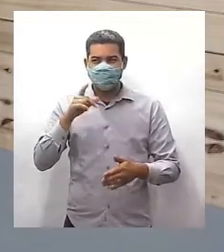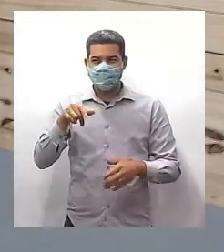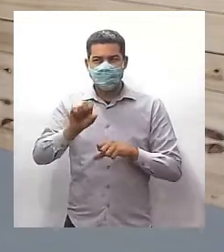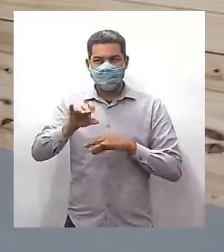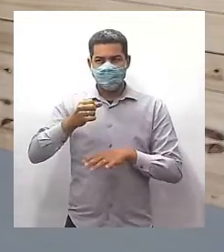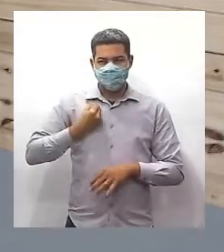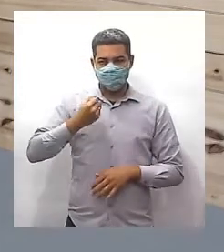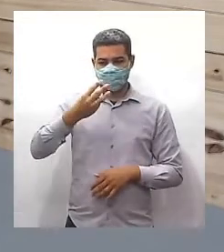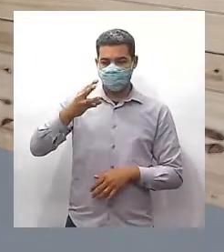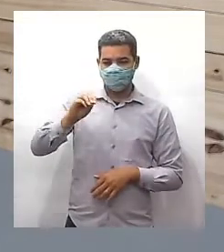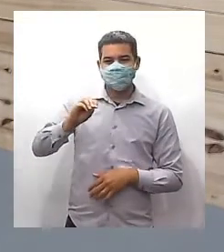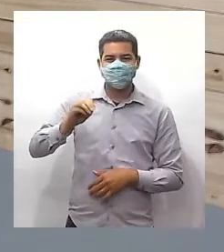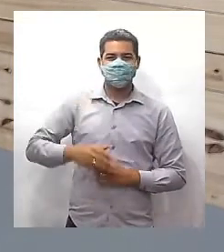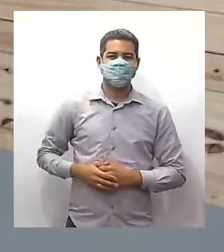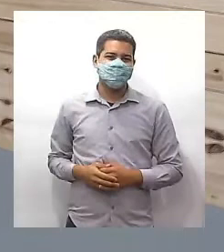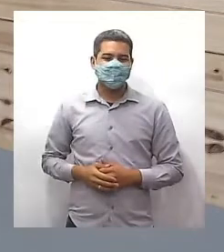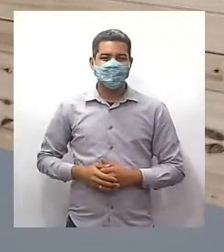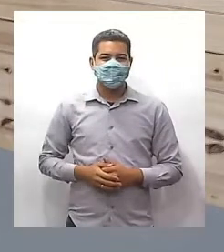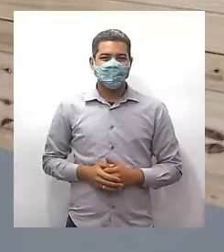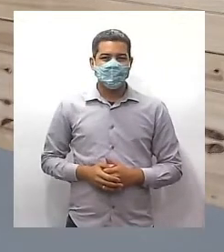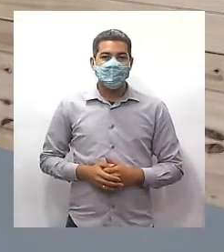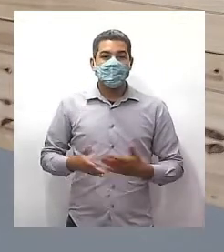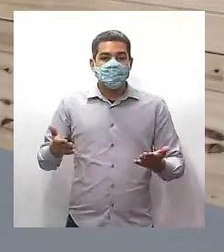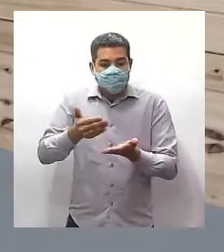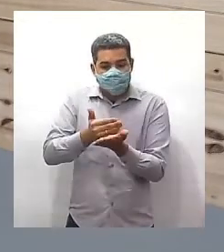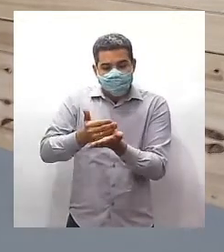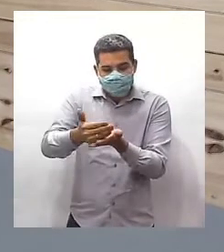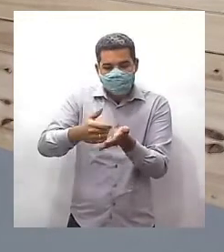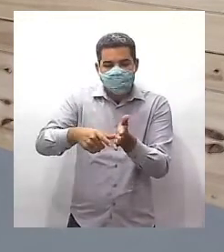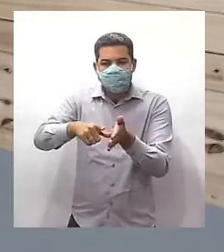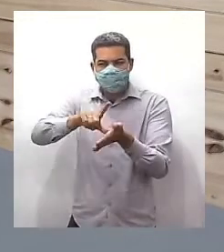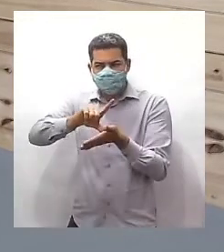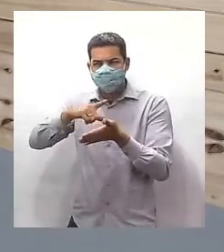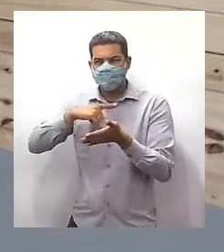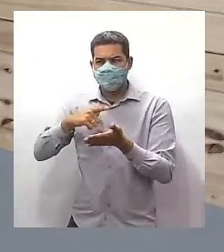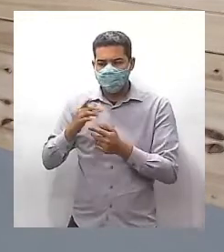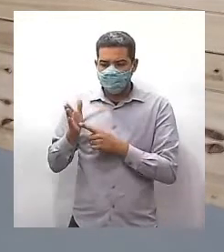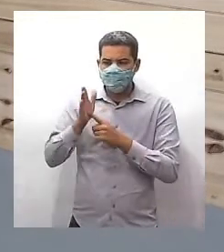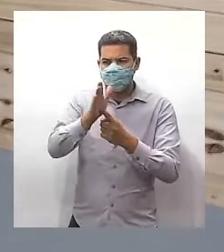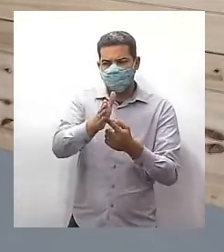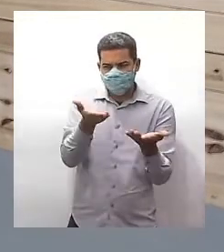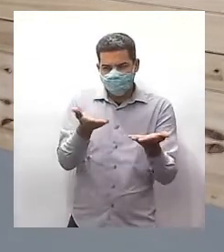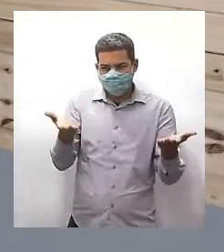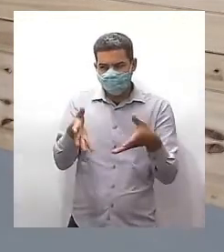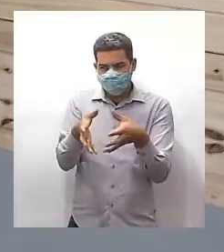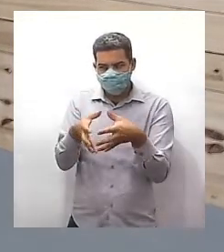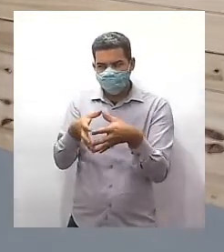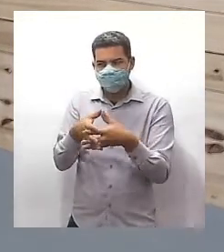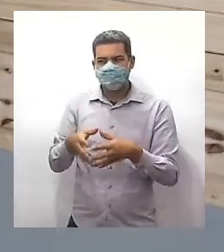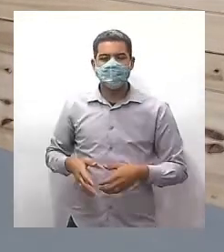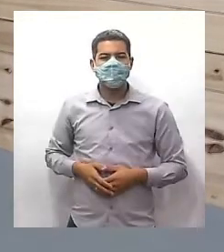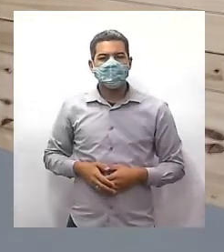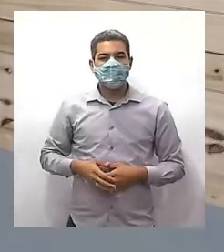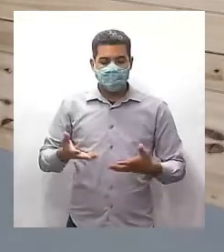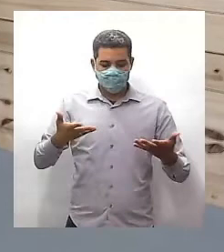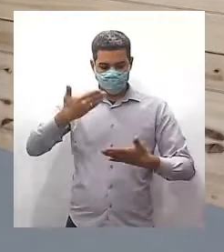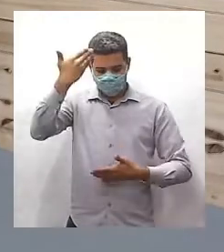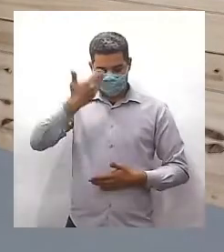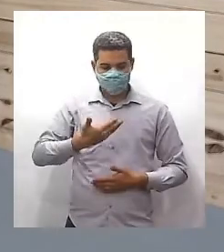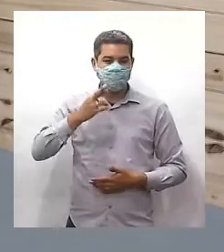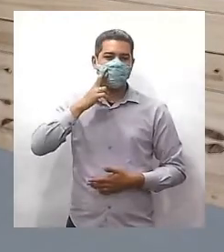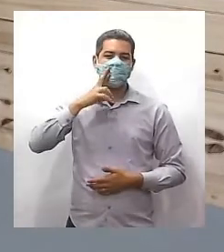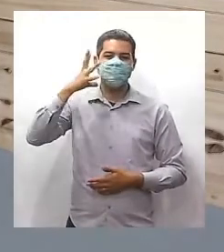30, tá? Mas antes de começar a nossa videoaula, tem que apresentar a nossa equipe, né? Nós estamos com o Robson,